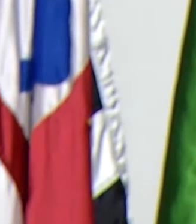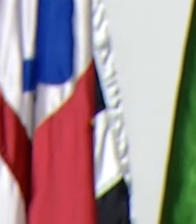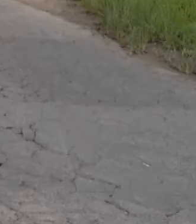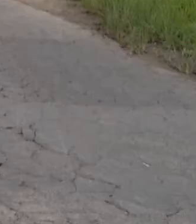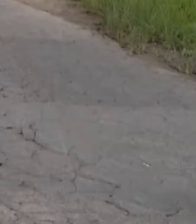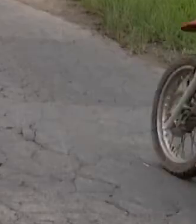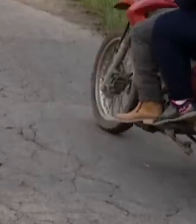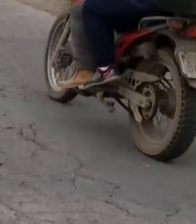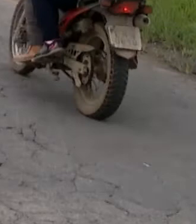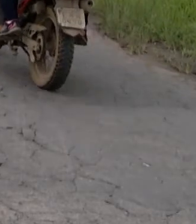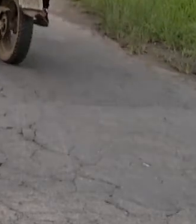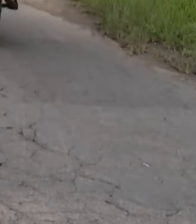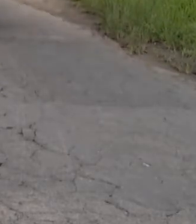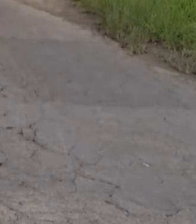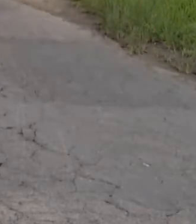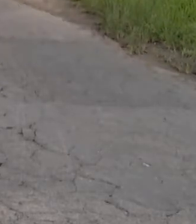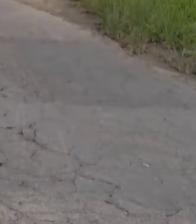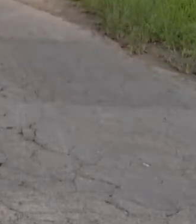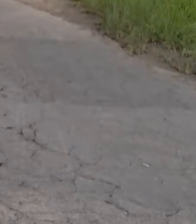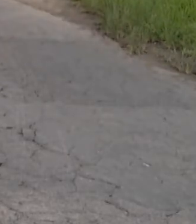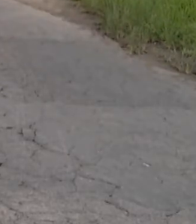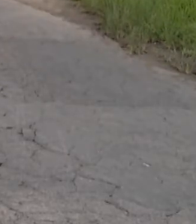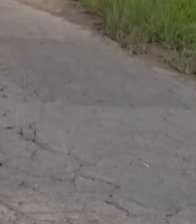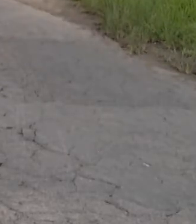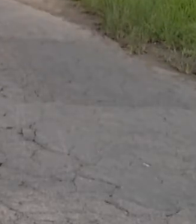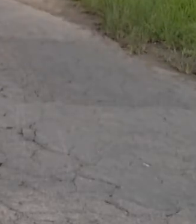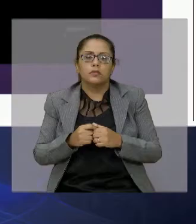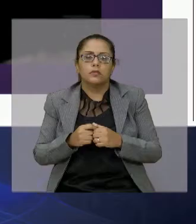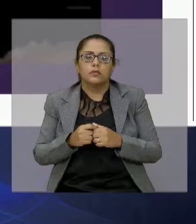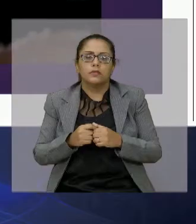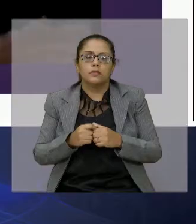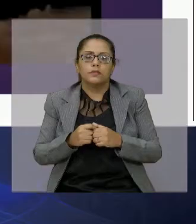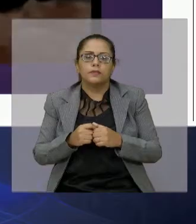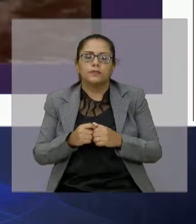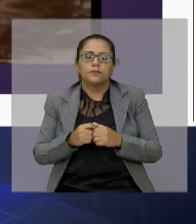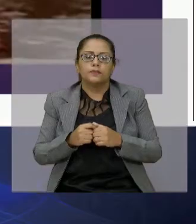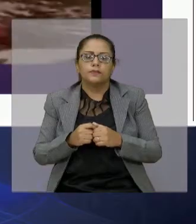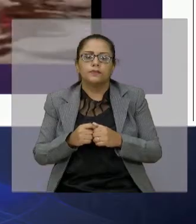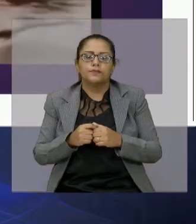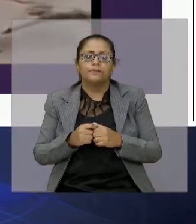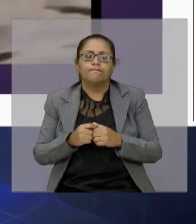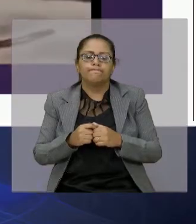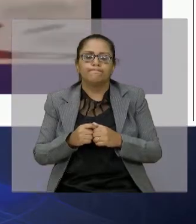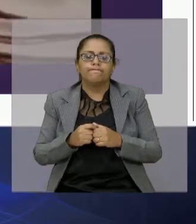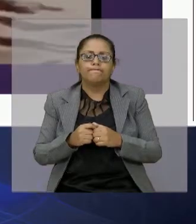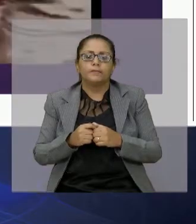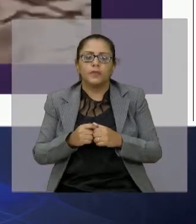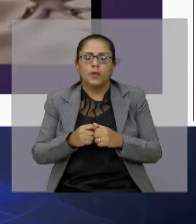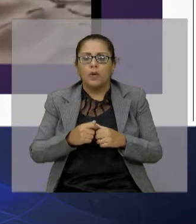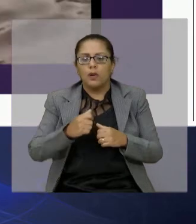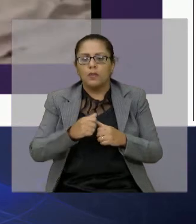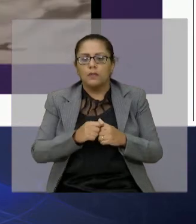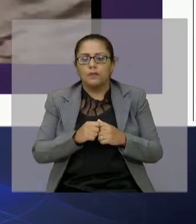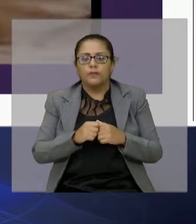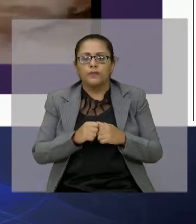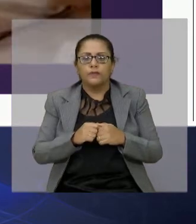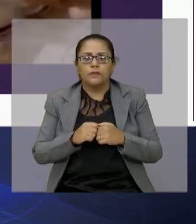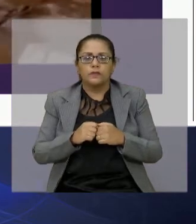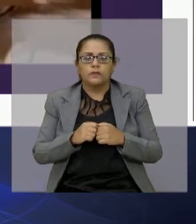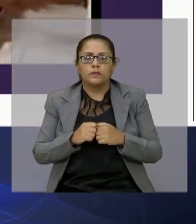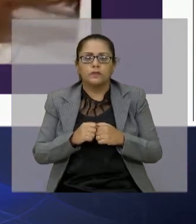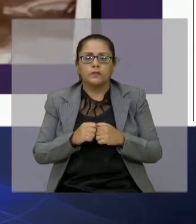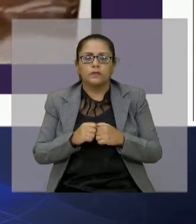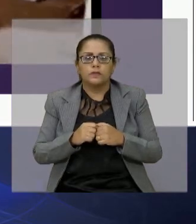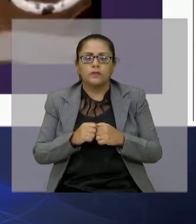norte e pediu maior atenção à estrada do Jaguari. Sobre este mesmo assunto, a vereadora Amélia Naomi citou uma